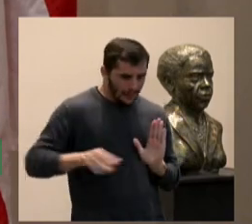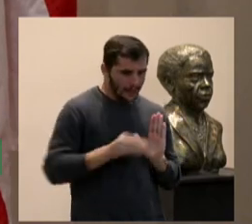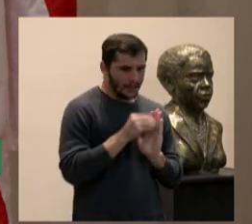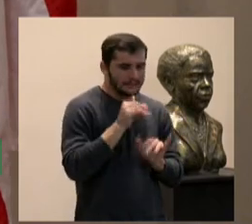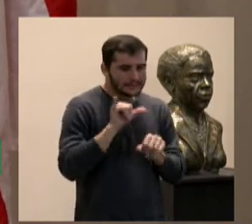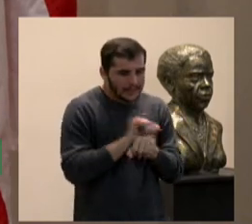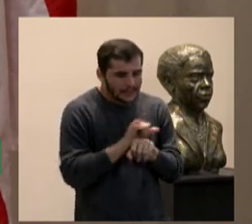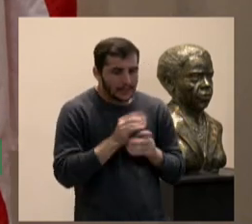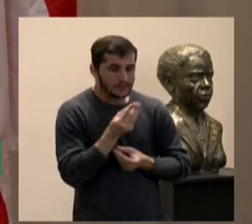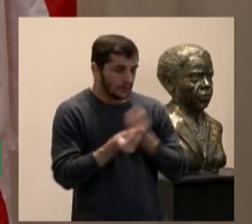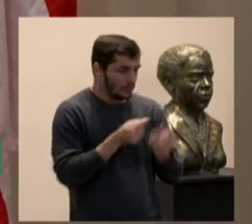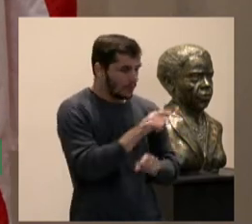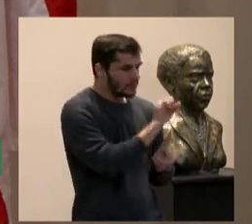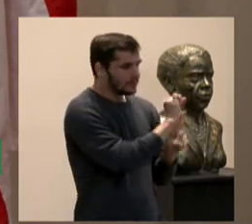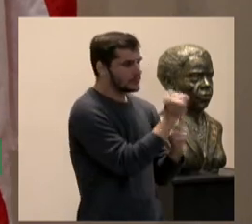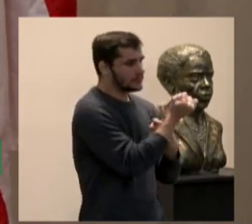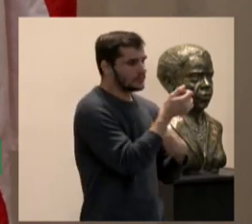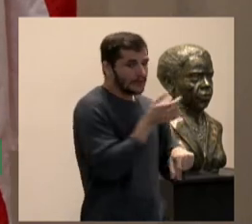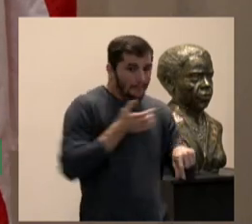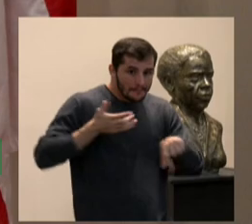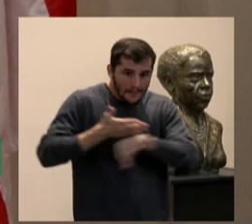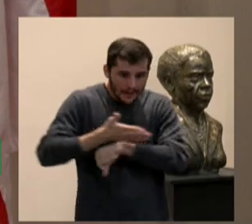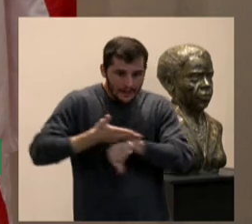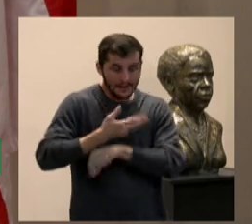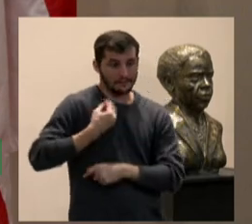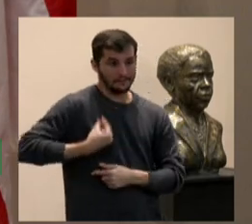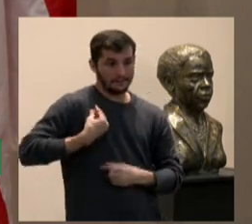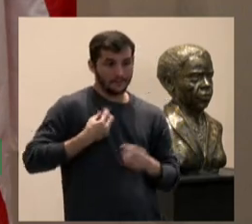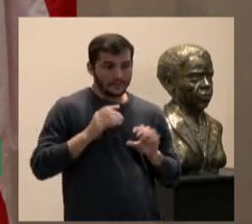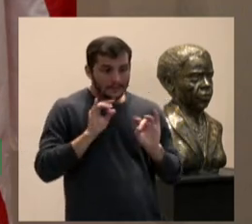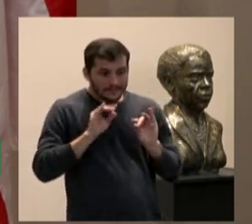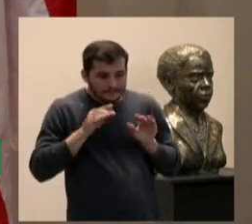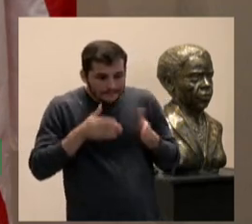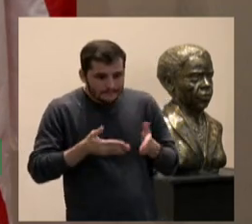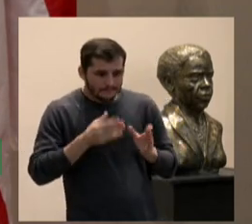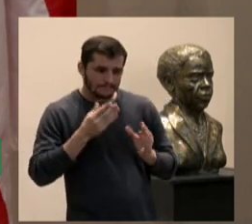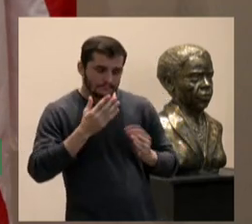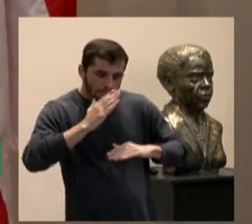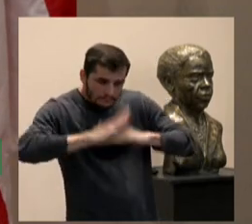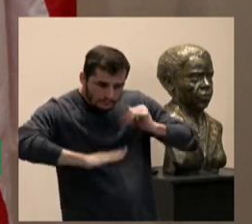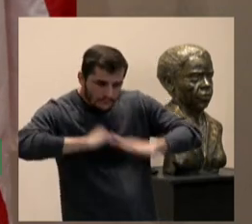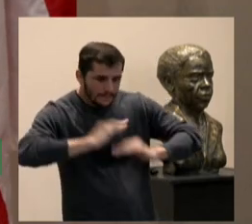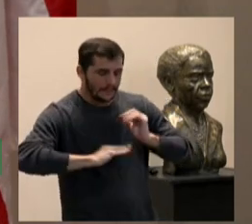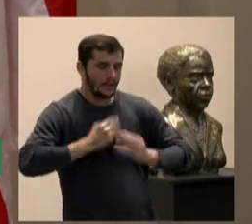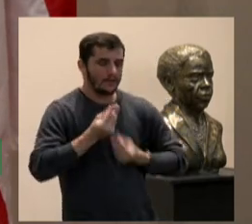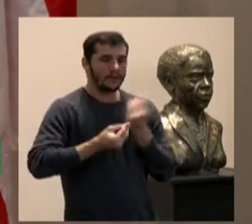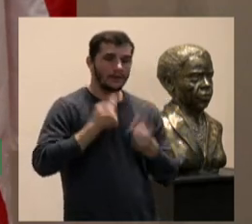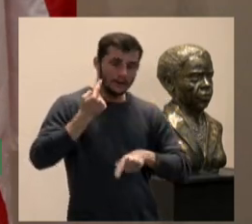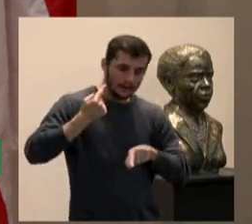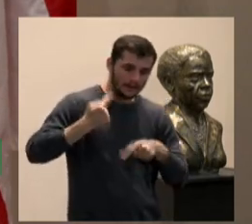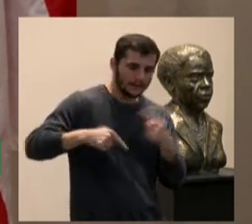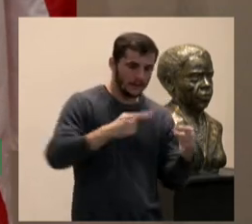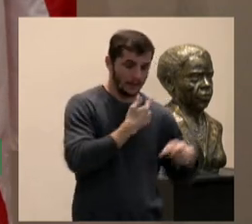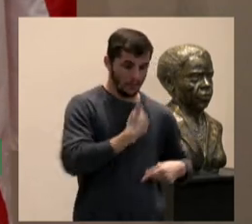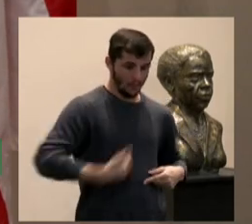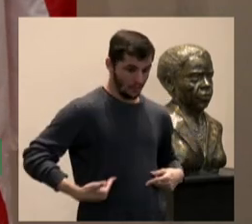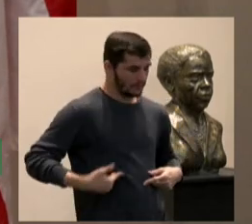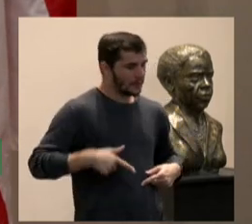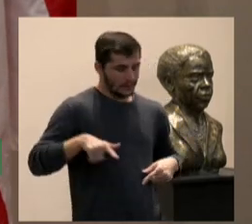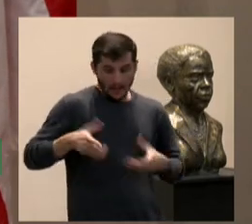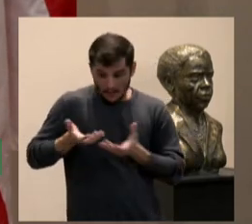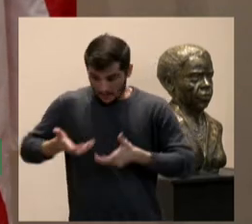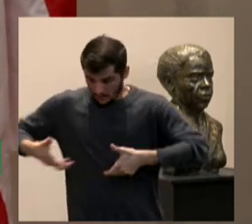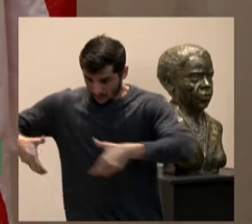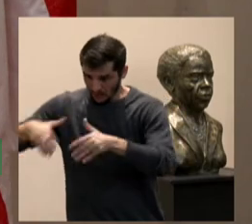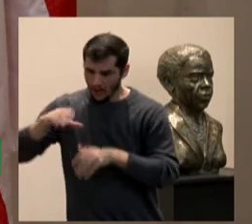da participação social na definição das políticas públicas. A CONAI foi um belo exemplo disso, e assim como estão